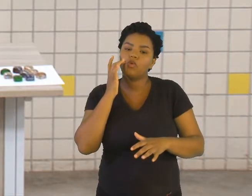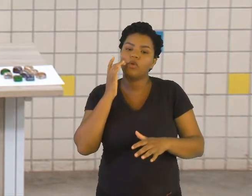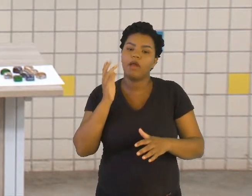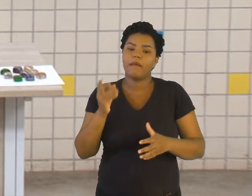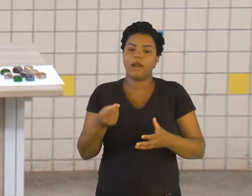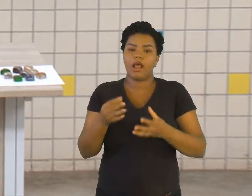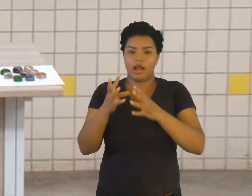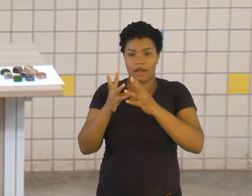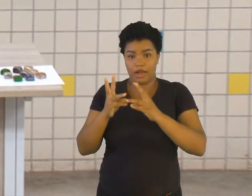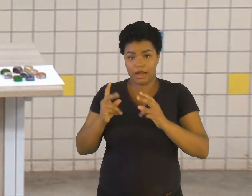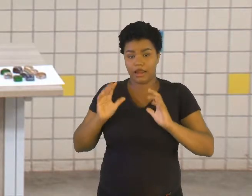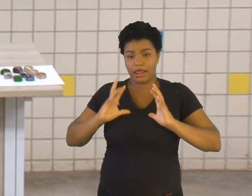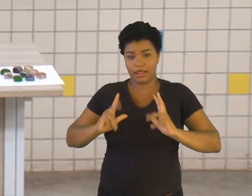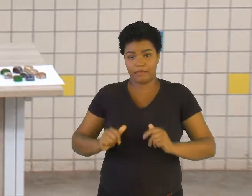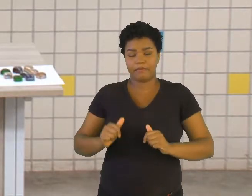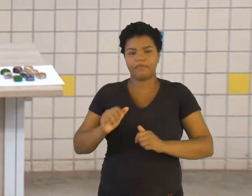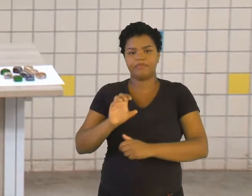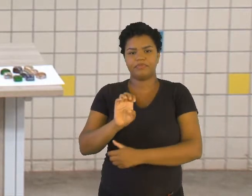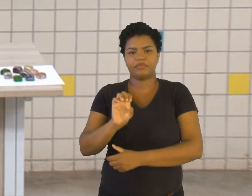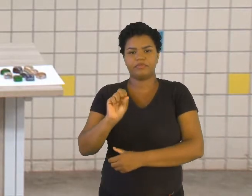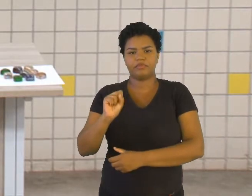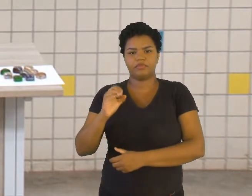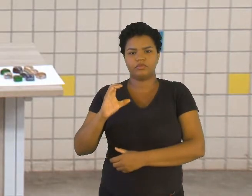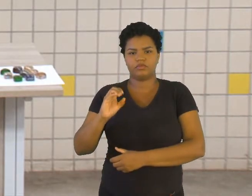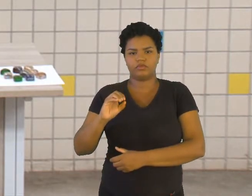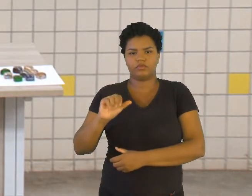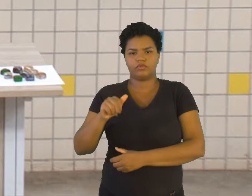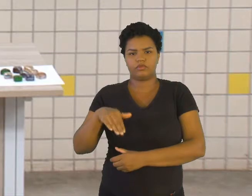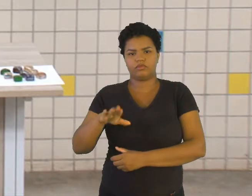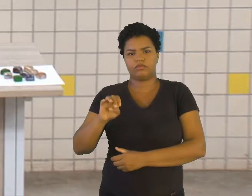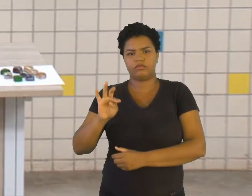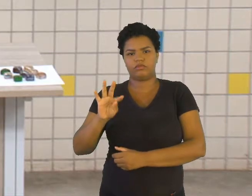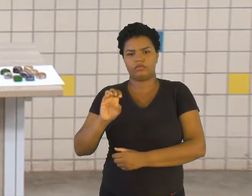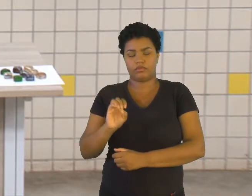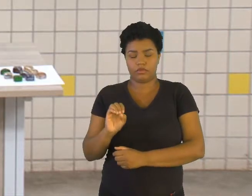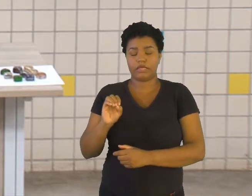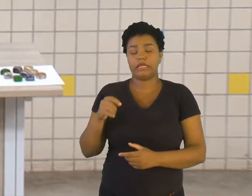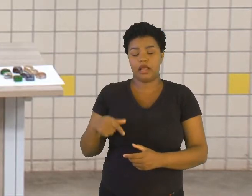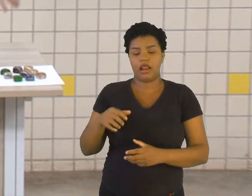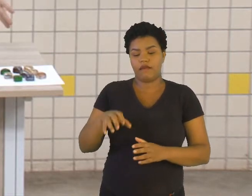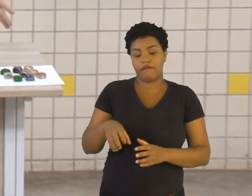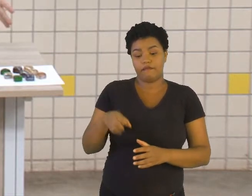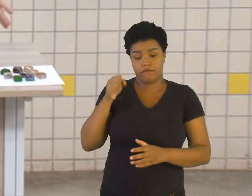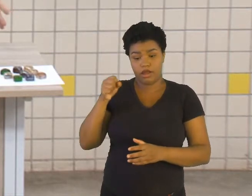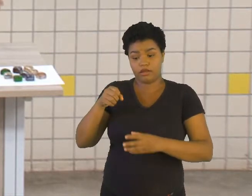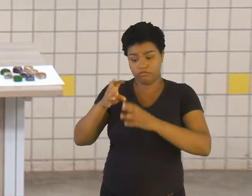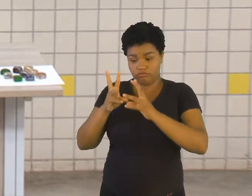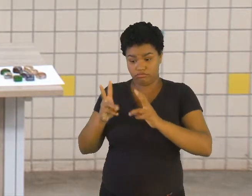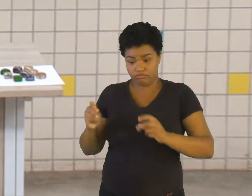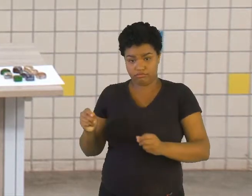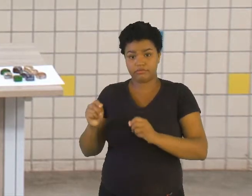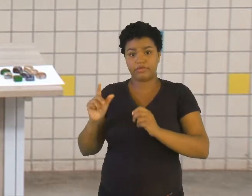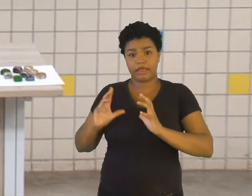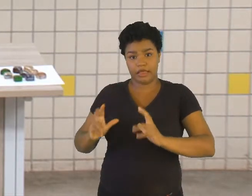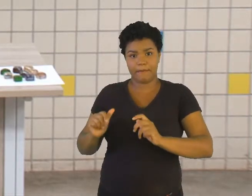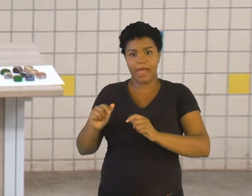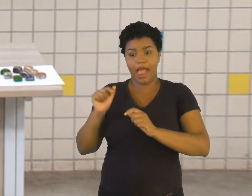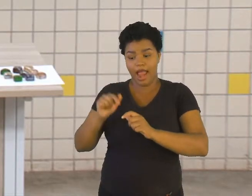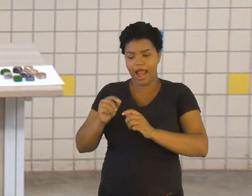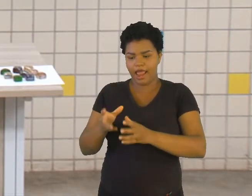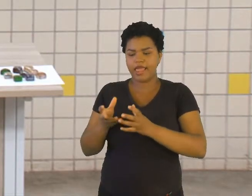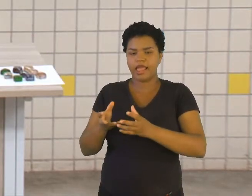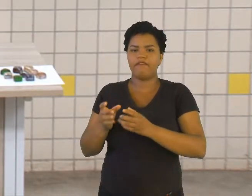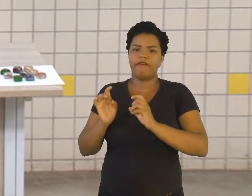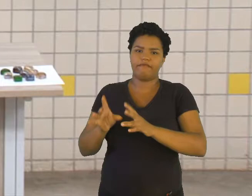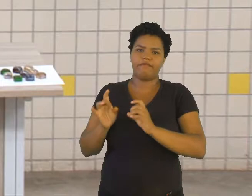escoamento. Esse escoamento vai ser retirado e comercializado. Observe